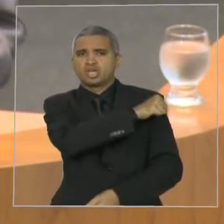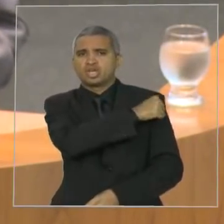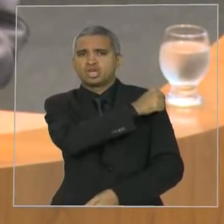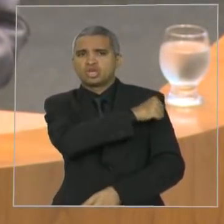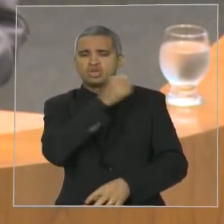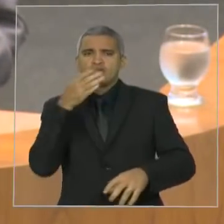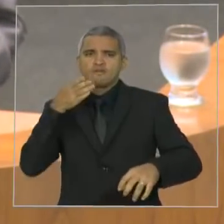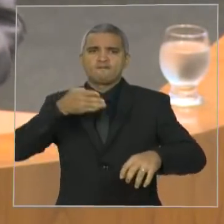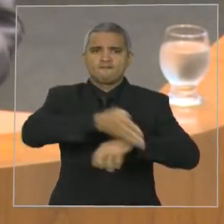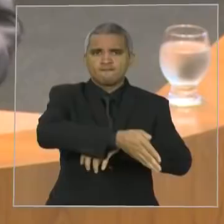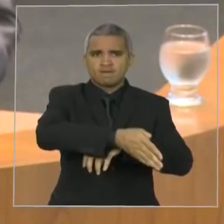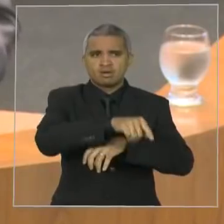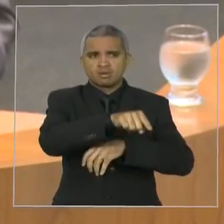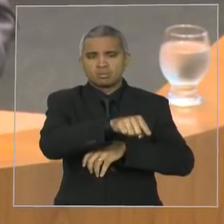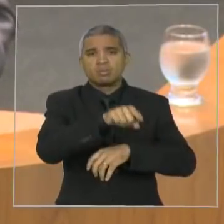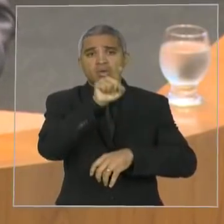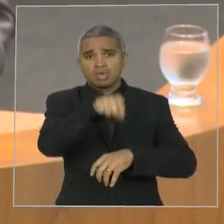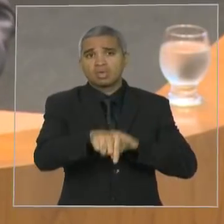entraram em greve,